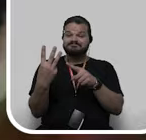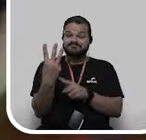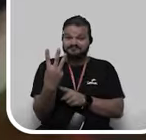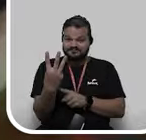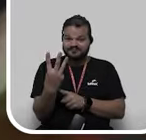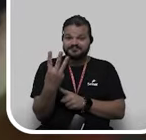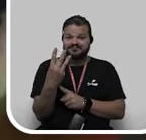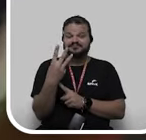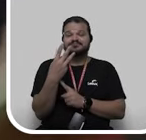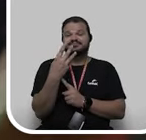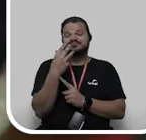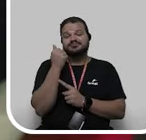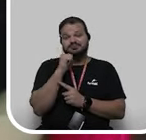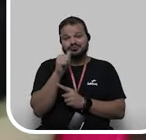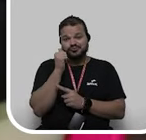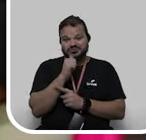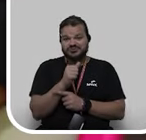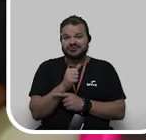Aqui.